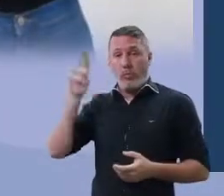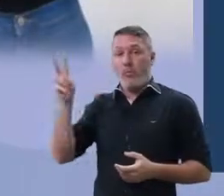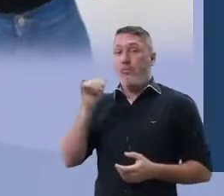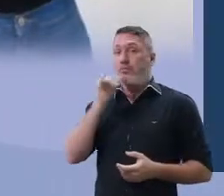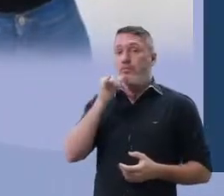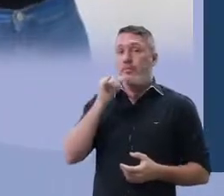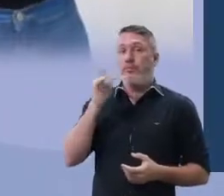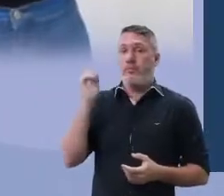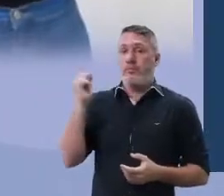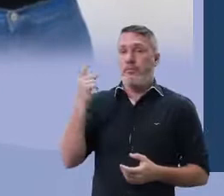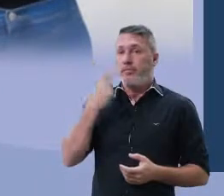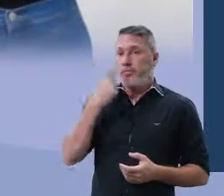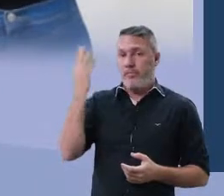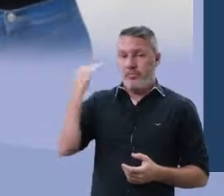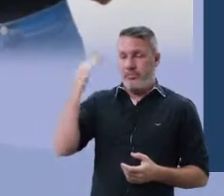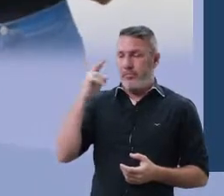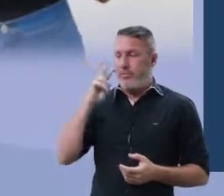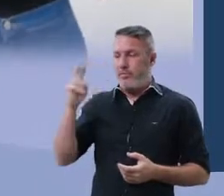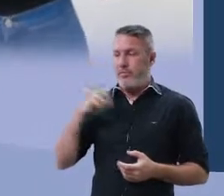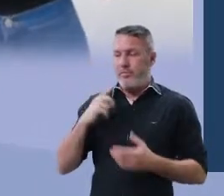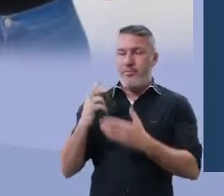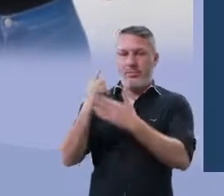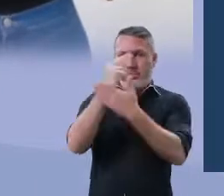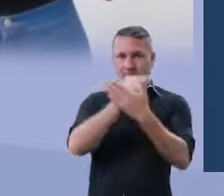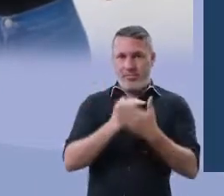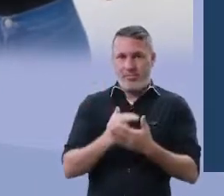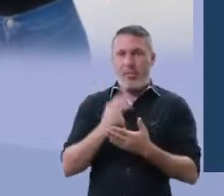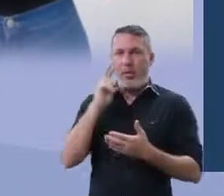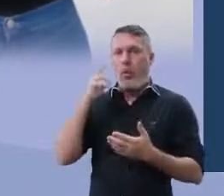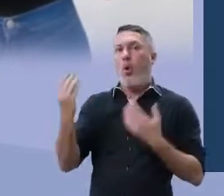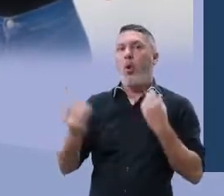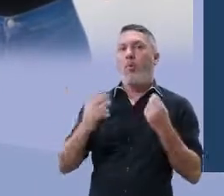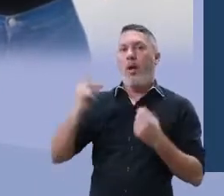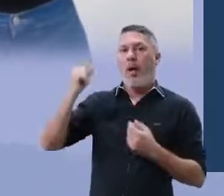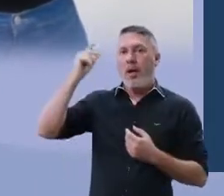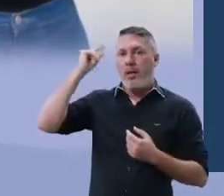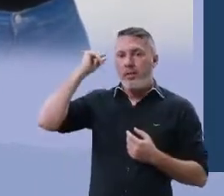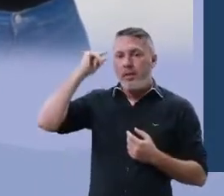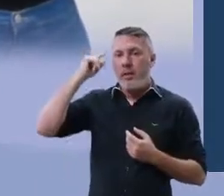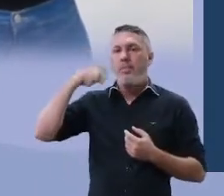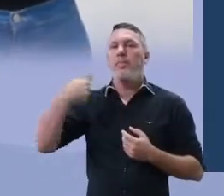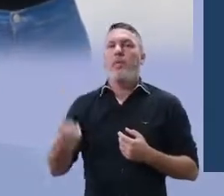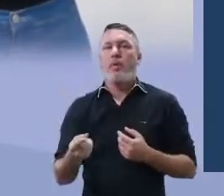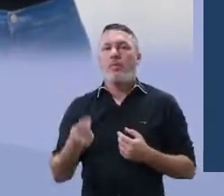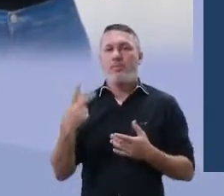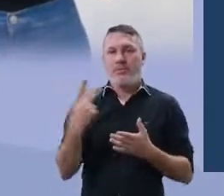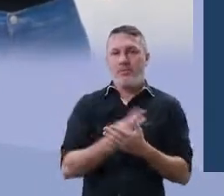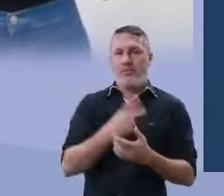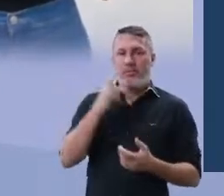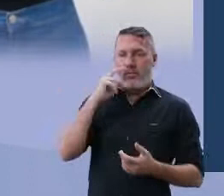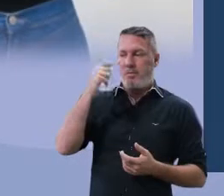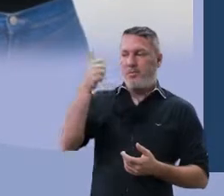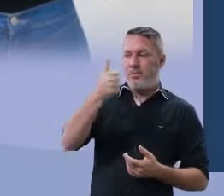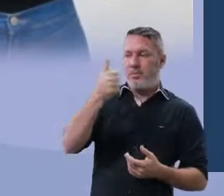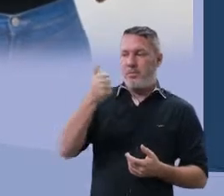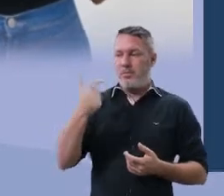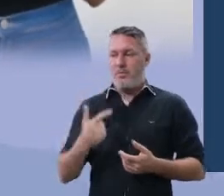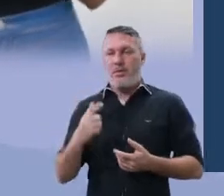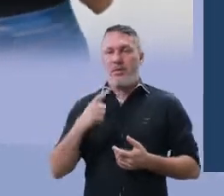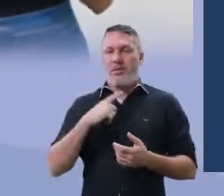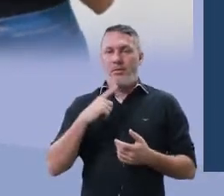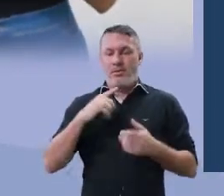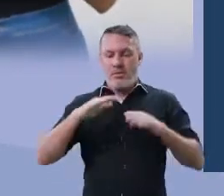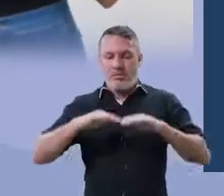de um local que passou por esse processo, e a mata ciliar representada na imagem de cima, como que era antes, e como que